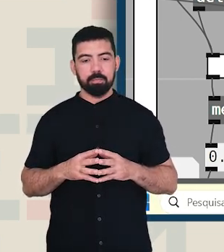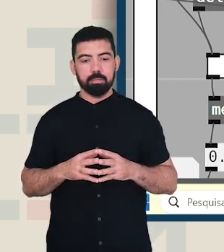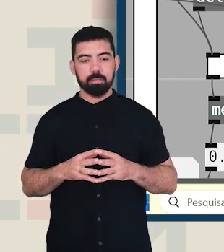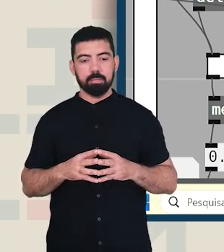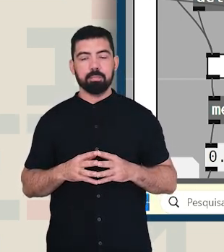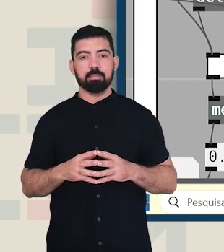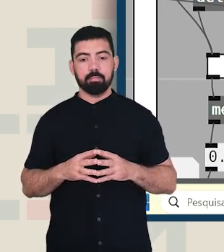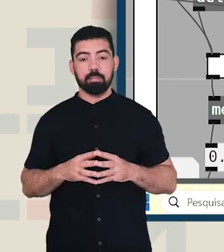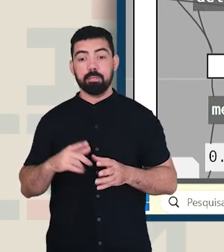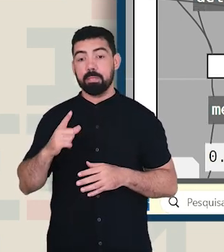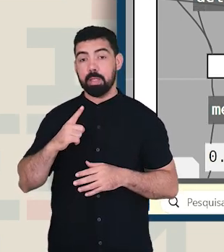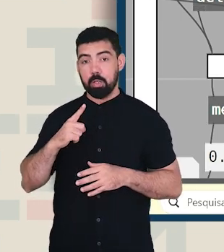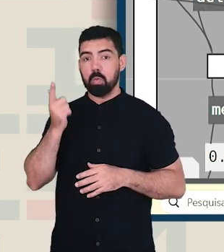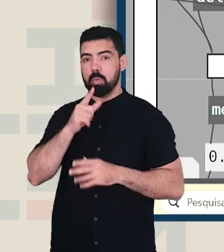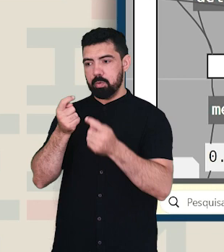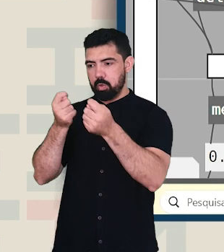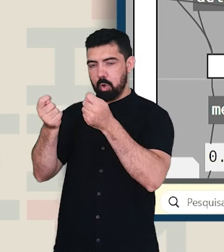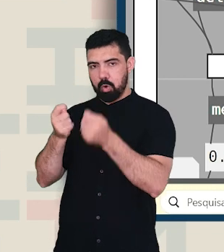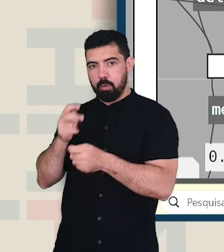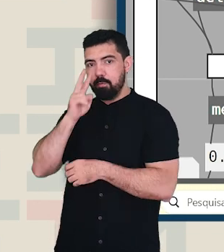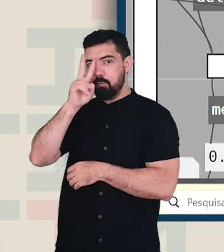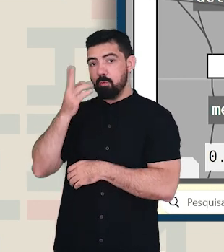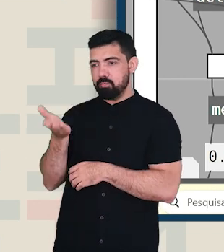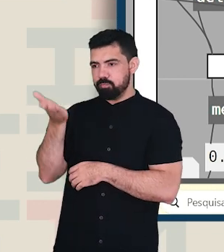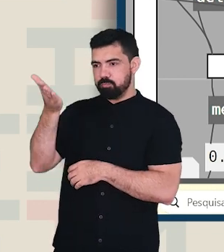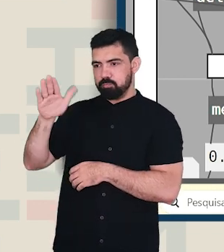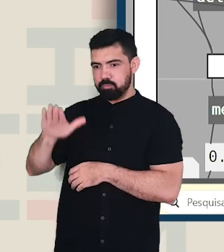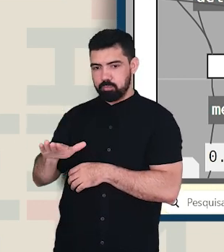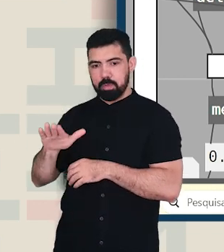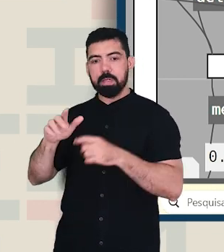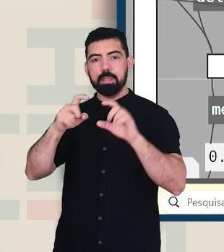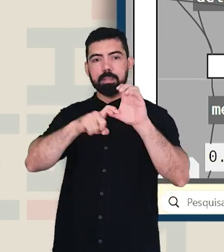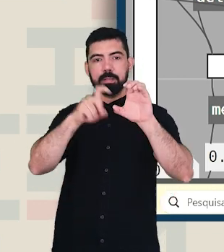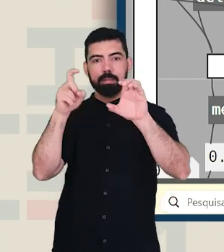E aí eu tenho como controlar a intensidade independentemente.